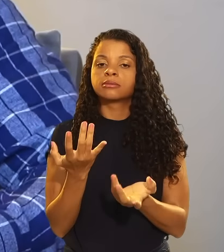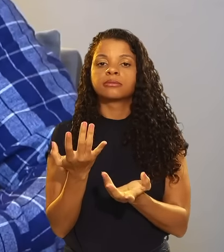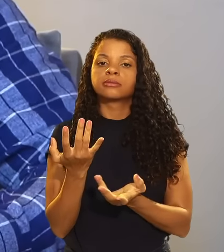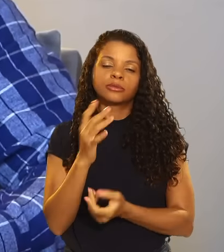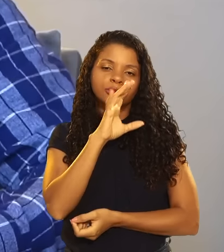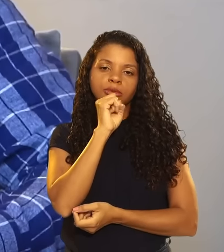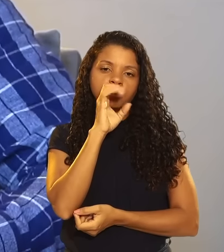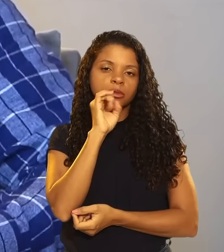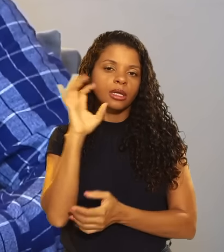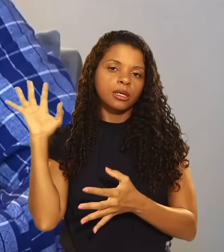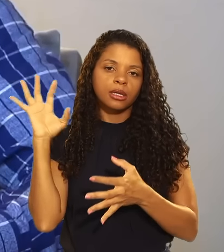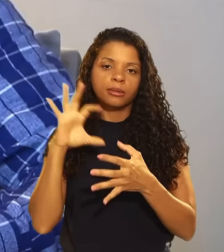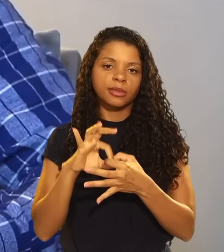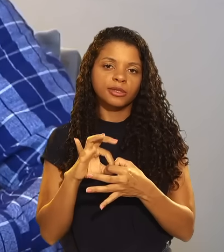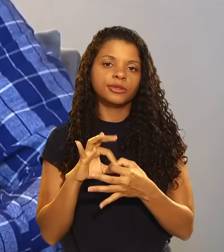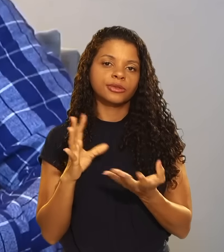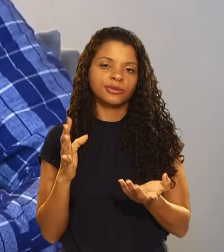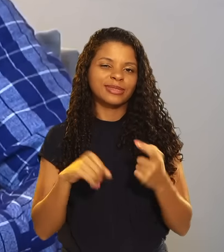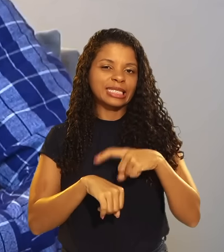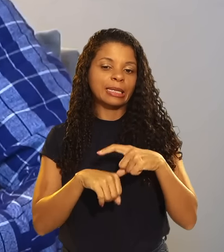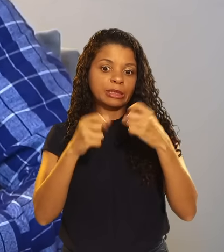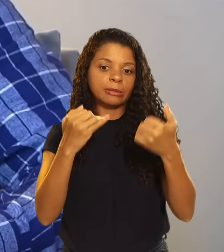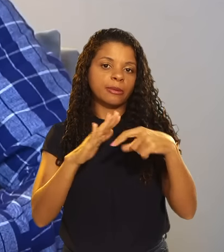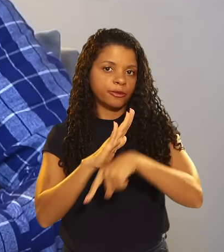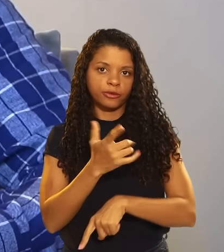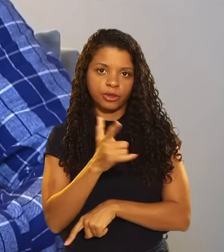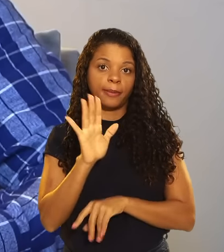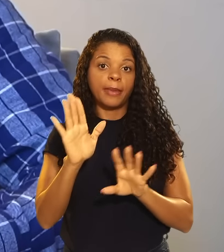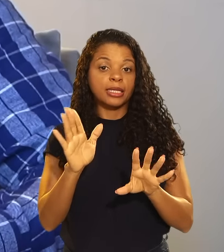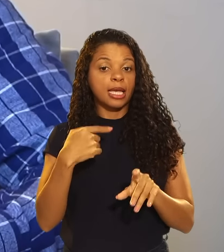tem, assim, completo, porque a gente não tem tempo aqui, mas eu fiz uma pesquisa